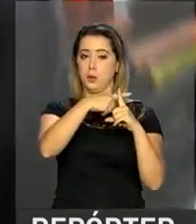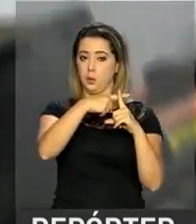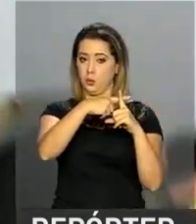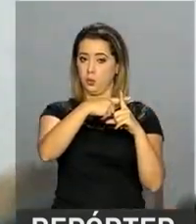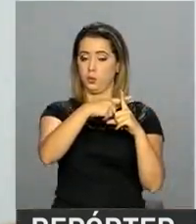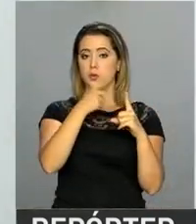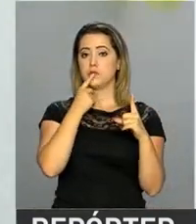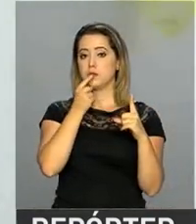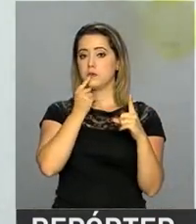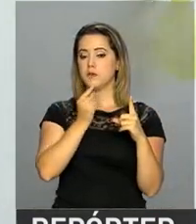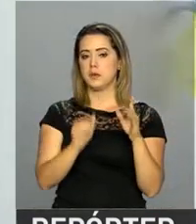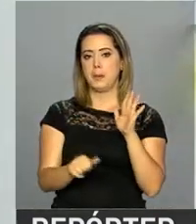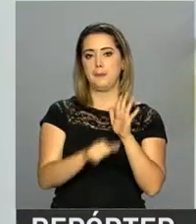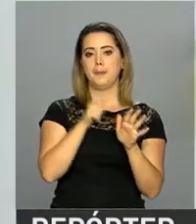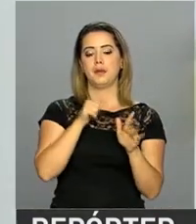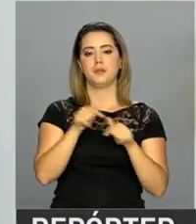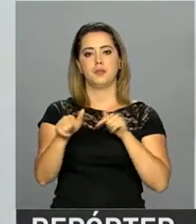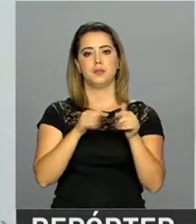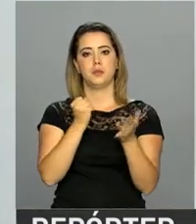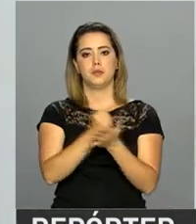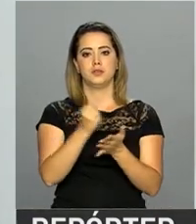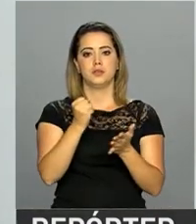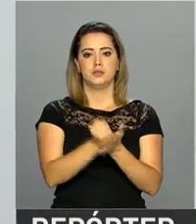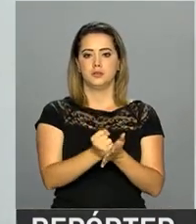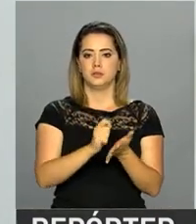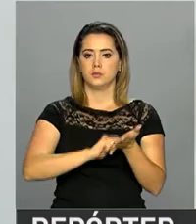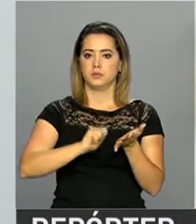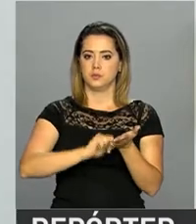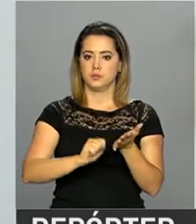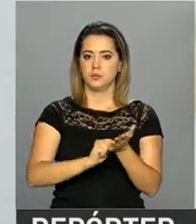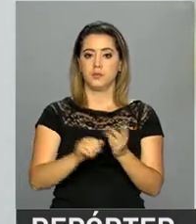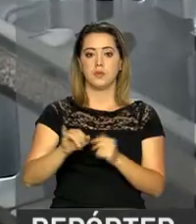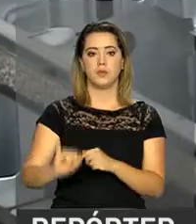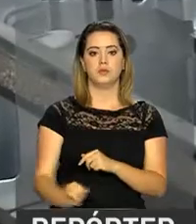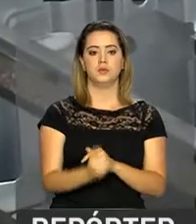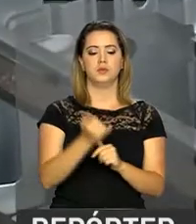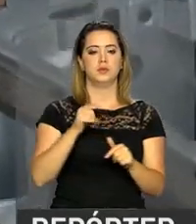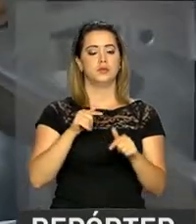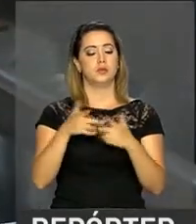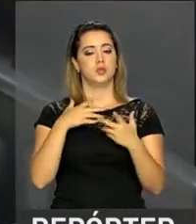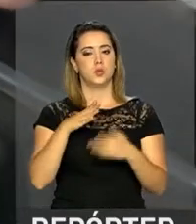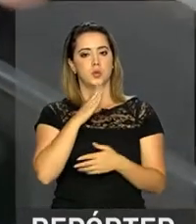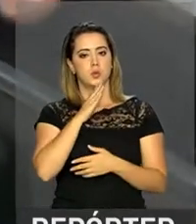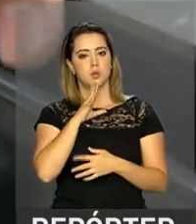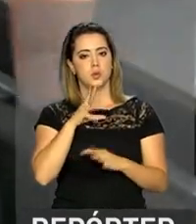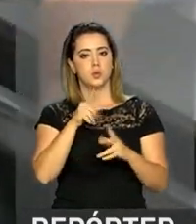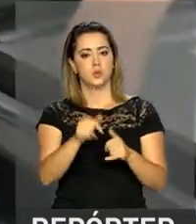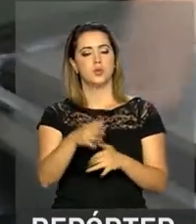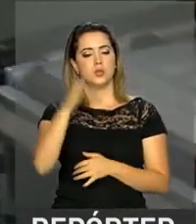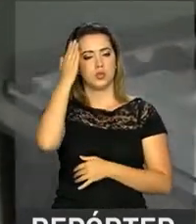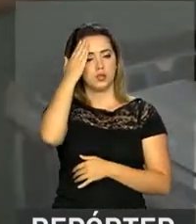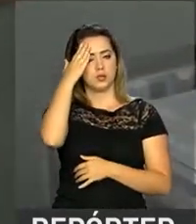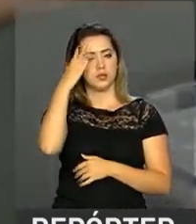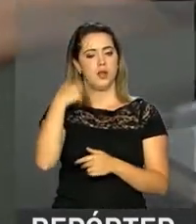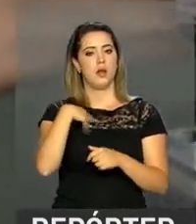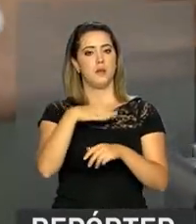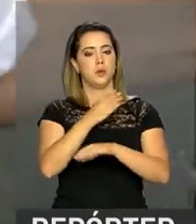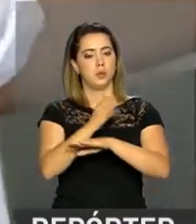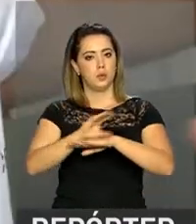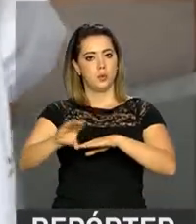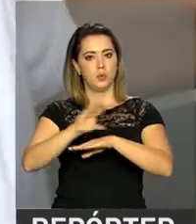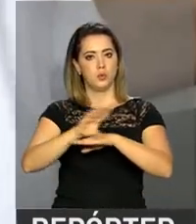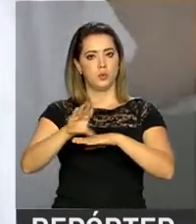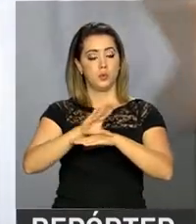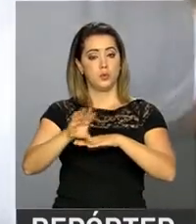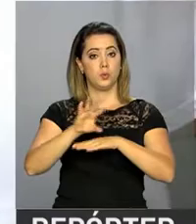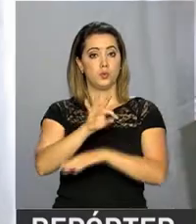anos, este é o seu primeiro emprego com carteira assinada e uma oportunidade de colocar em prática os conhecimentos adquiridos no curso técnico. A